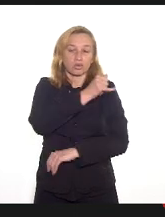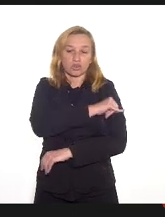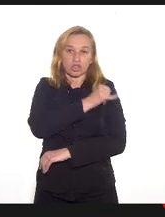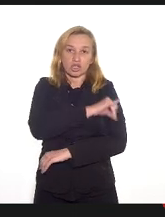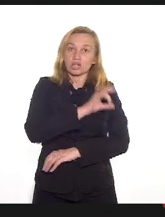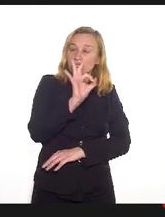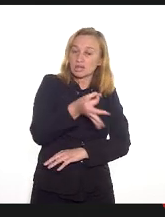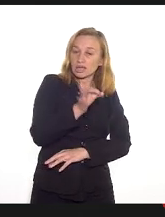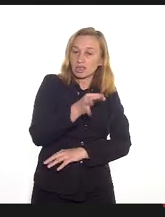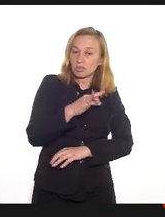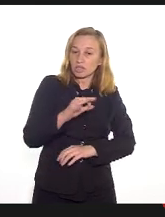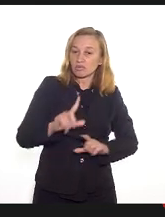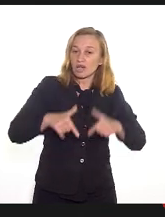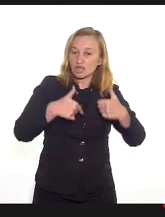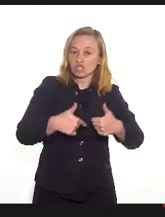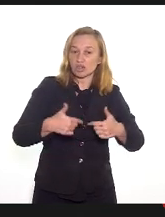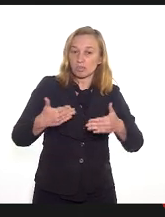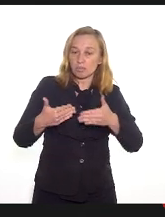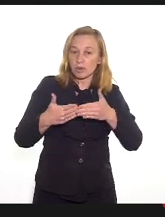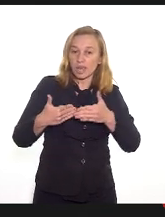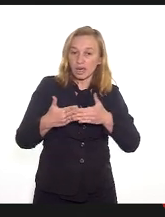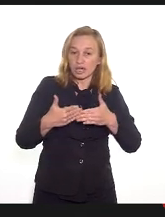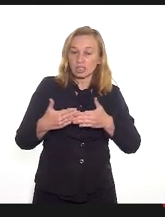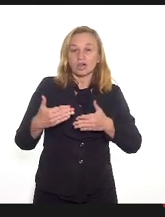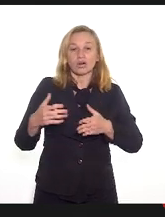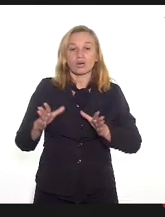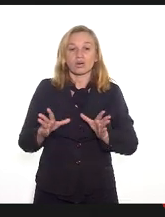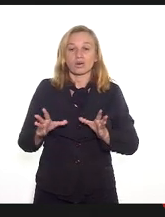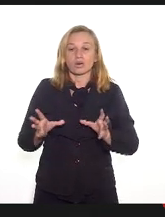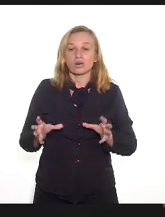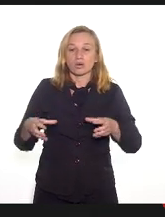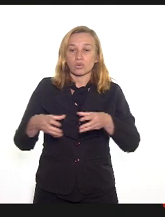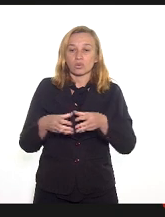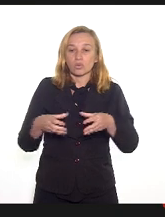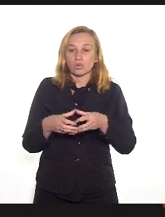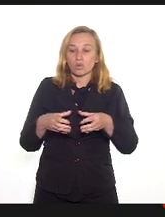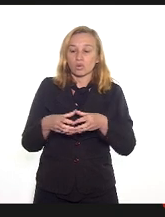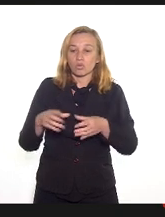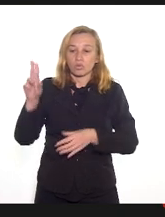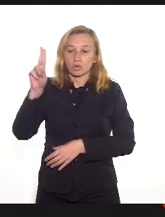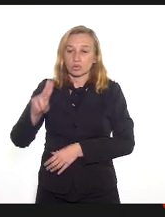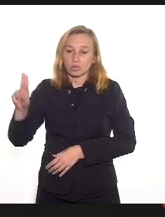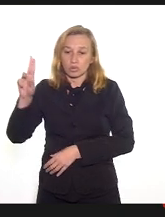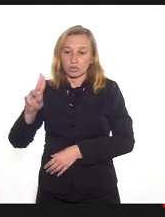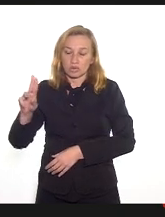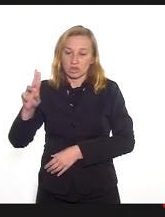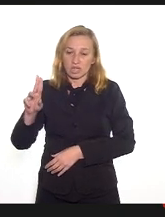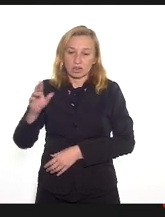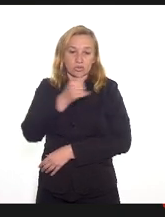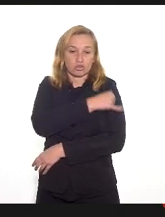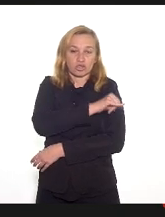vai atuar muito próximo com a comunidade acadêmica do Rio de Janeiro.